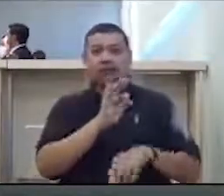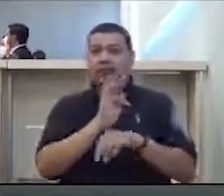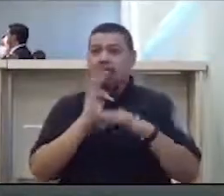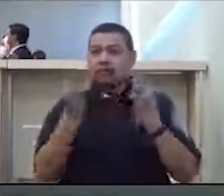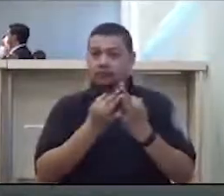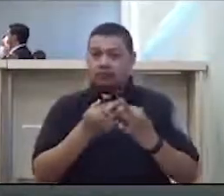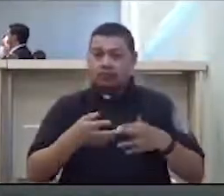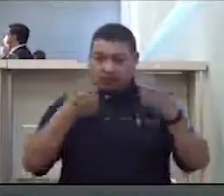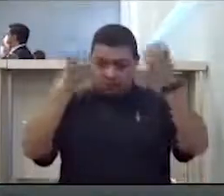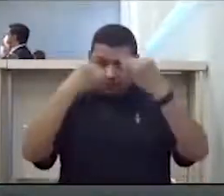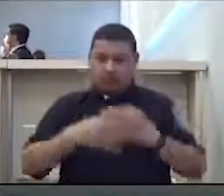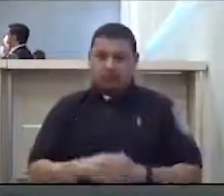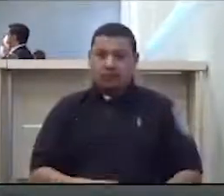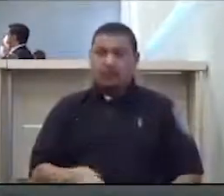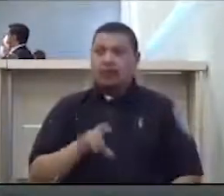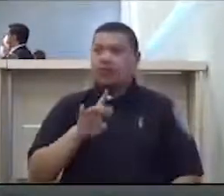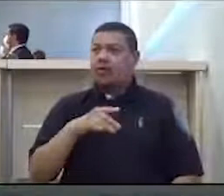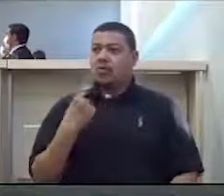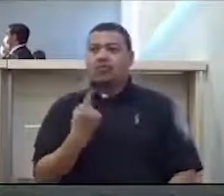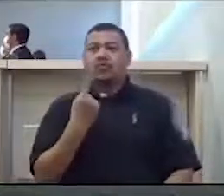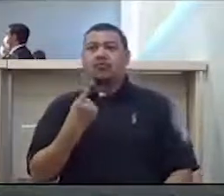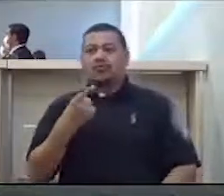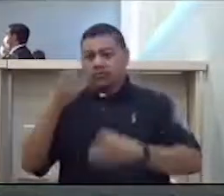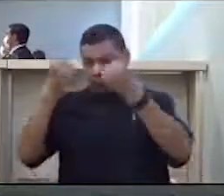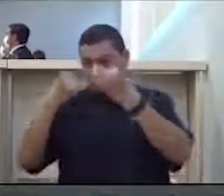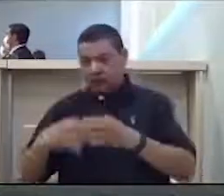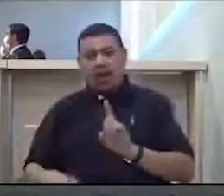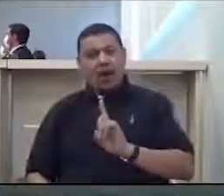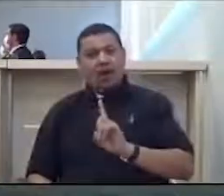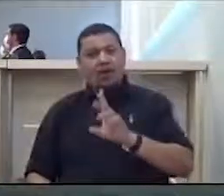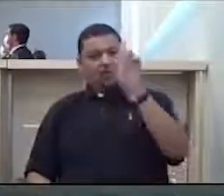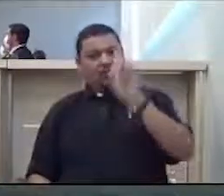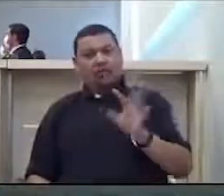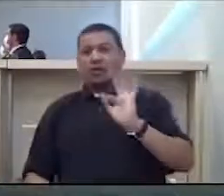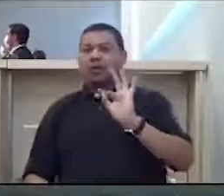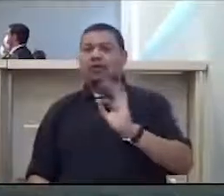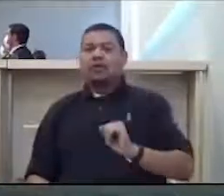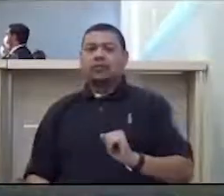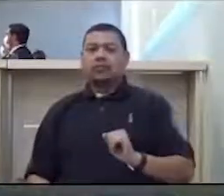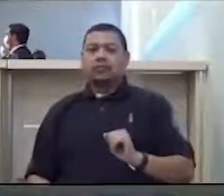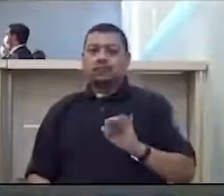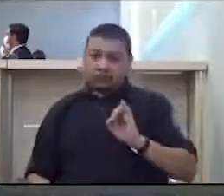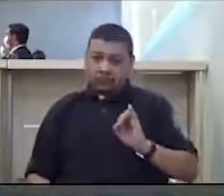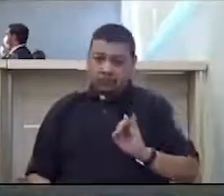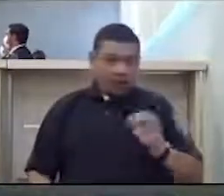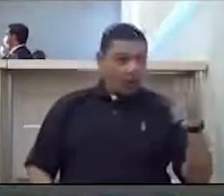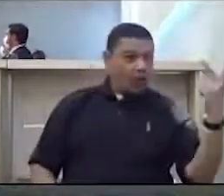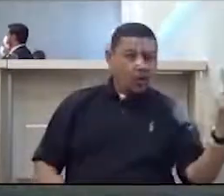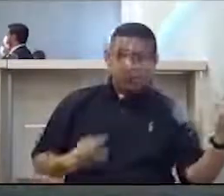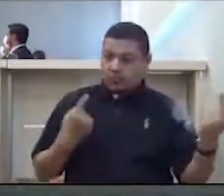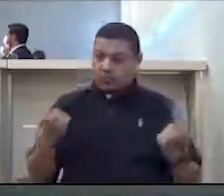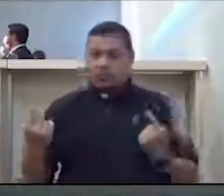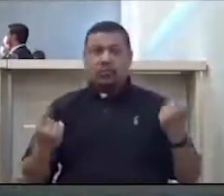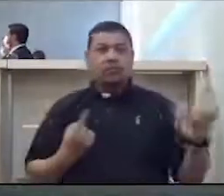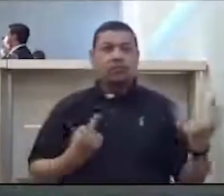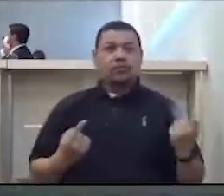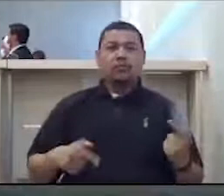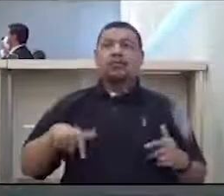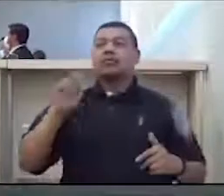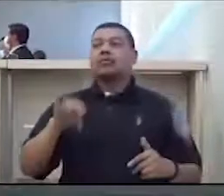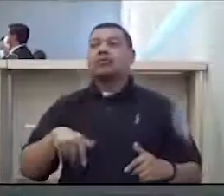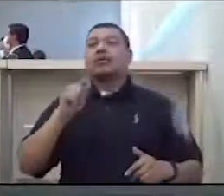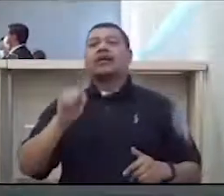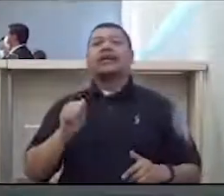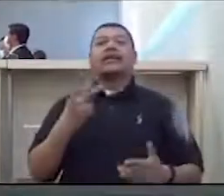ouvir. Não é só um lado que nós vamos ouvir da direção também, não. Se é para ouvir, vamos ouvir os dois lados e ver quem está certo e quem